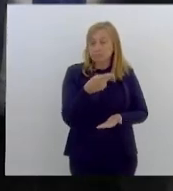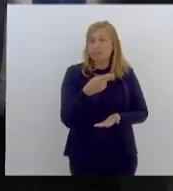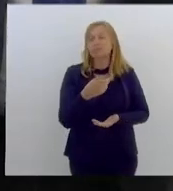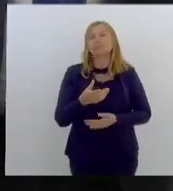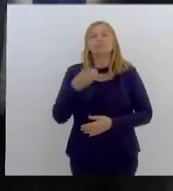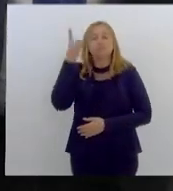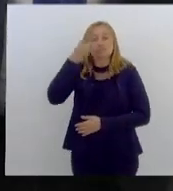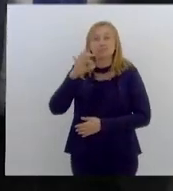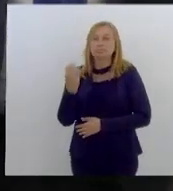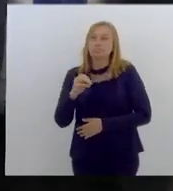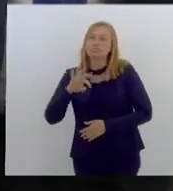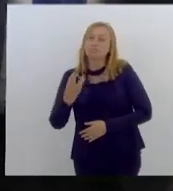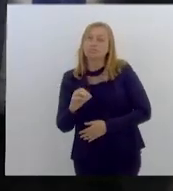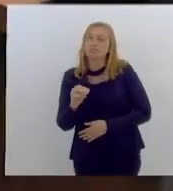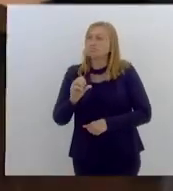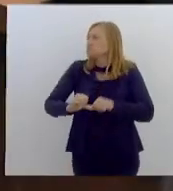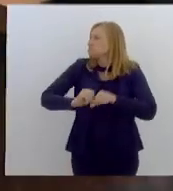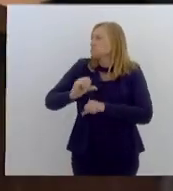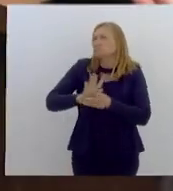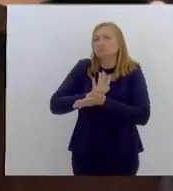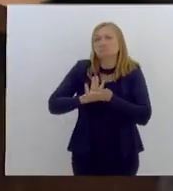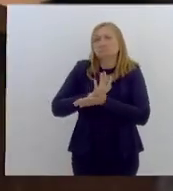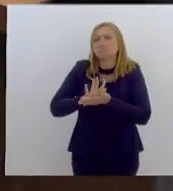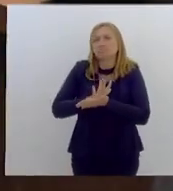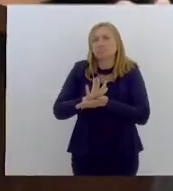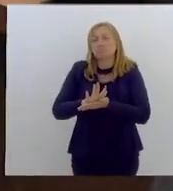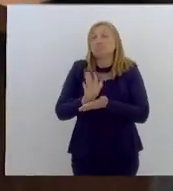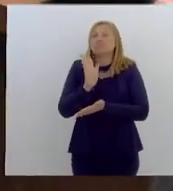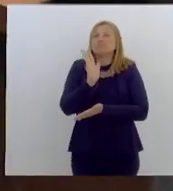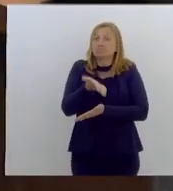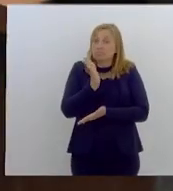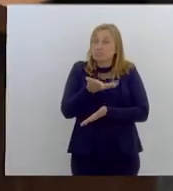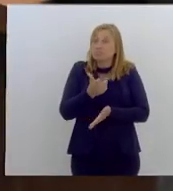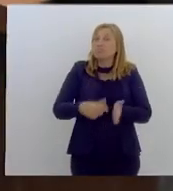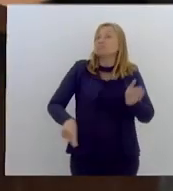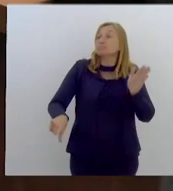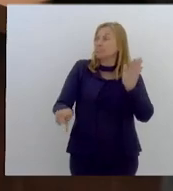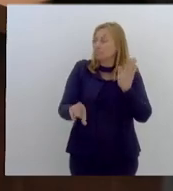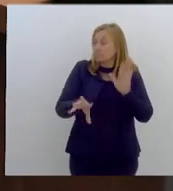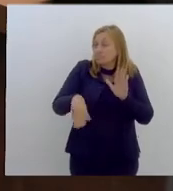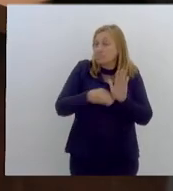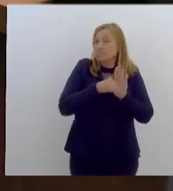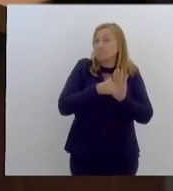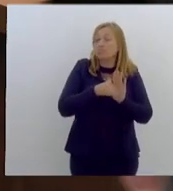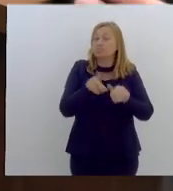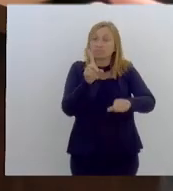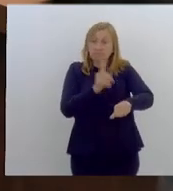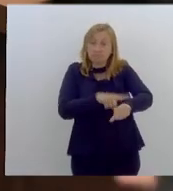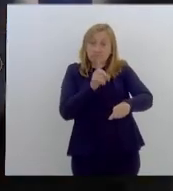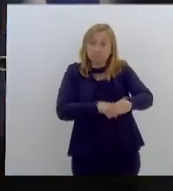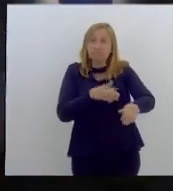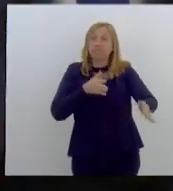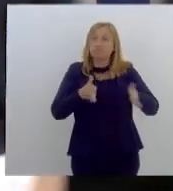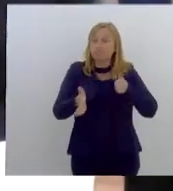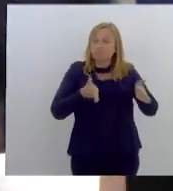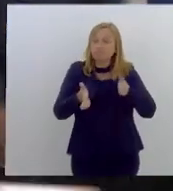perdoe, mas isso não muda em nada. Está resguardado a questão do prazo. para